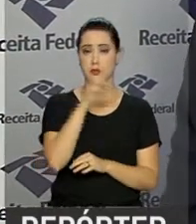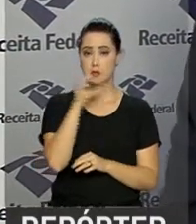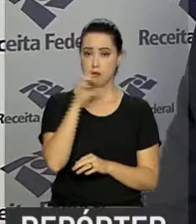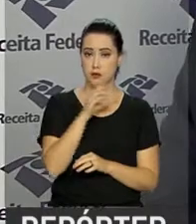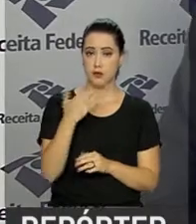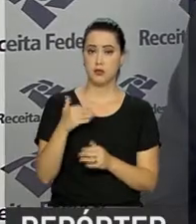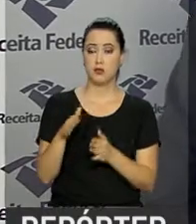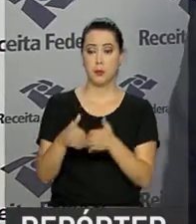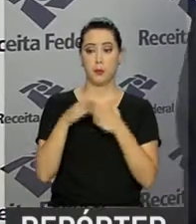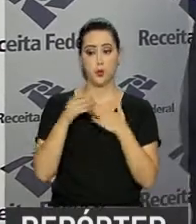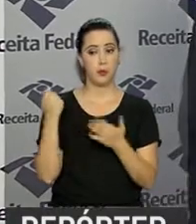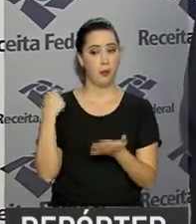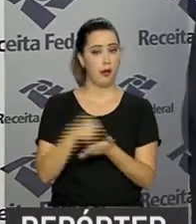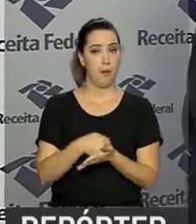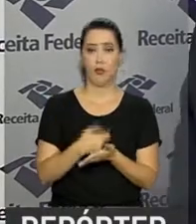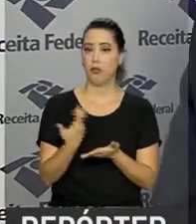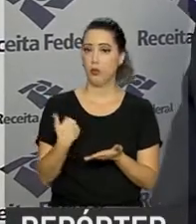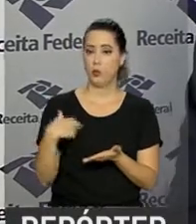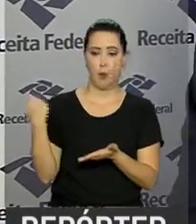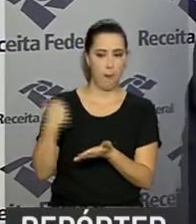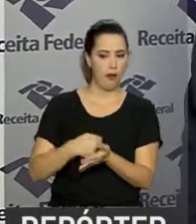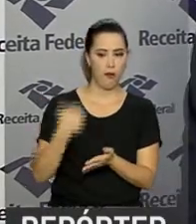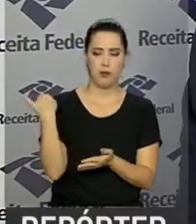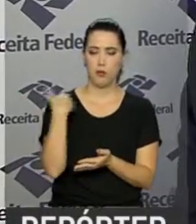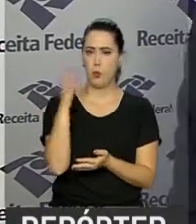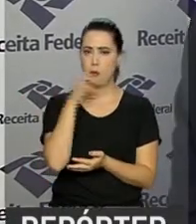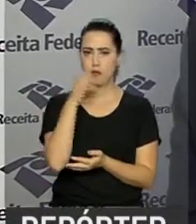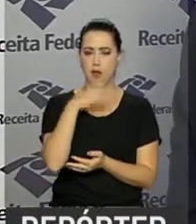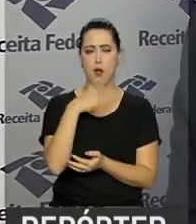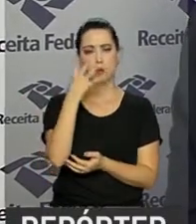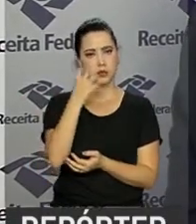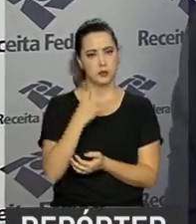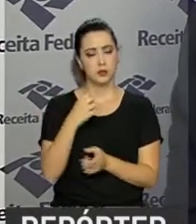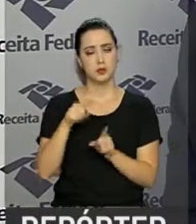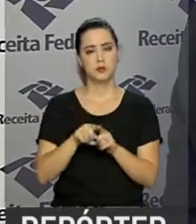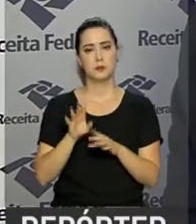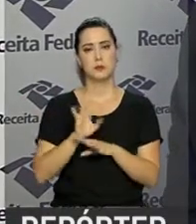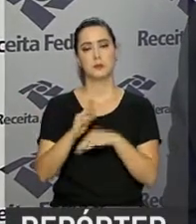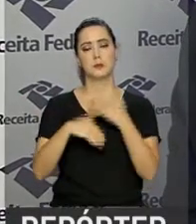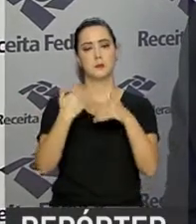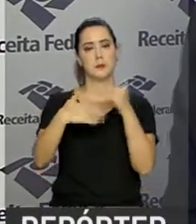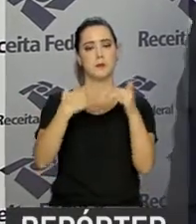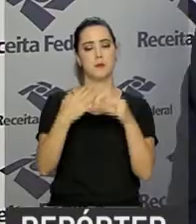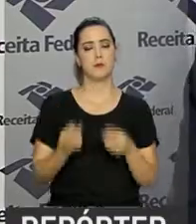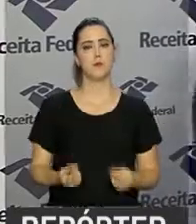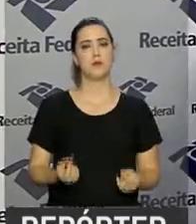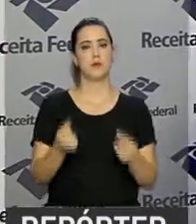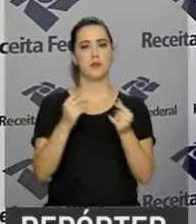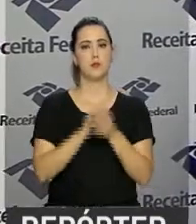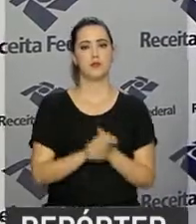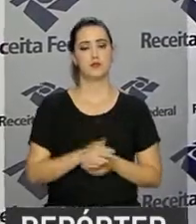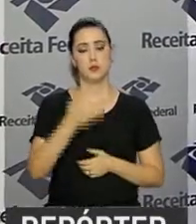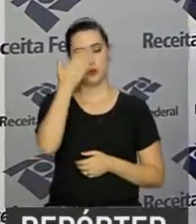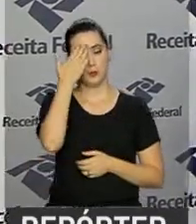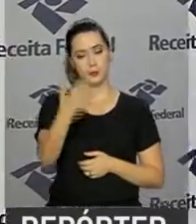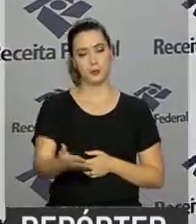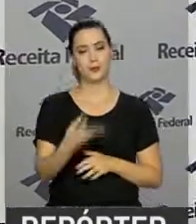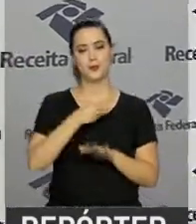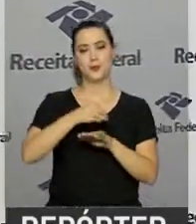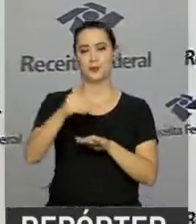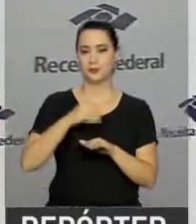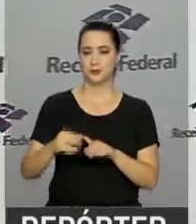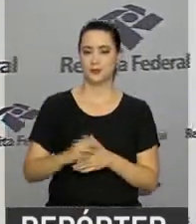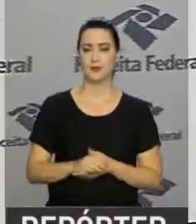para a cobrança vamos ser cobrados de forma mais célere e isso contribui para o aumento da arrecadação muito obrigado editor pelos